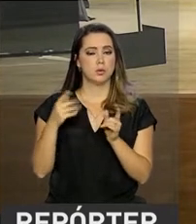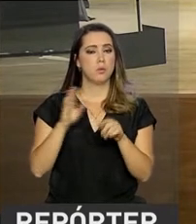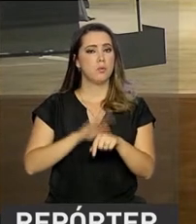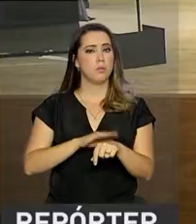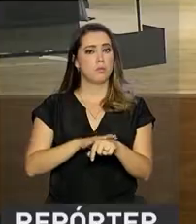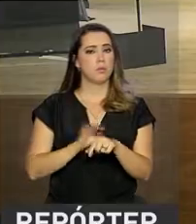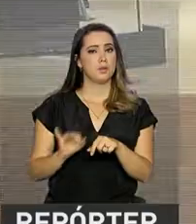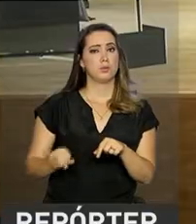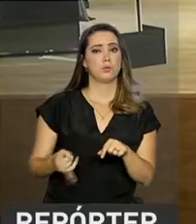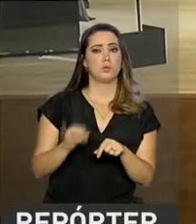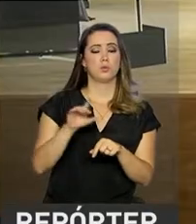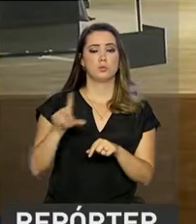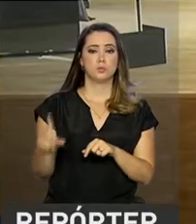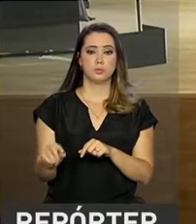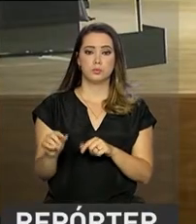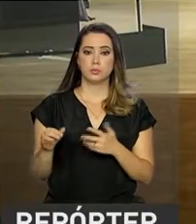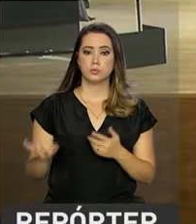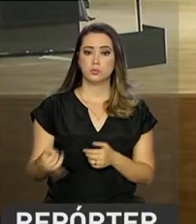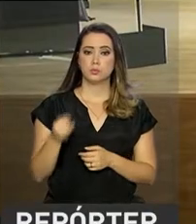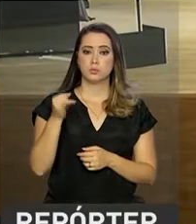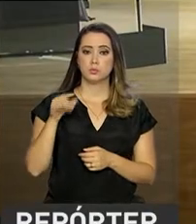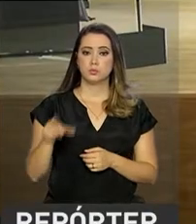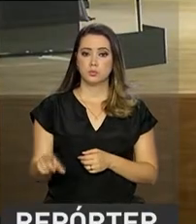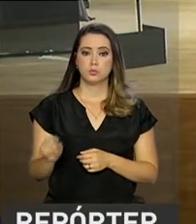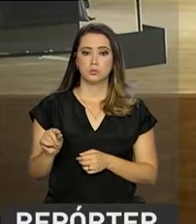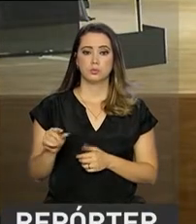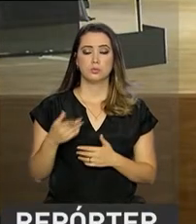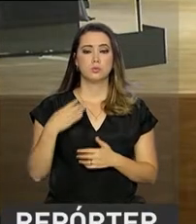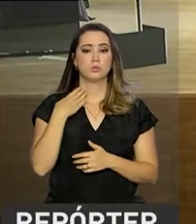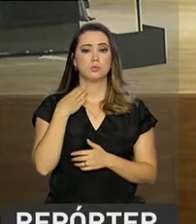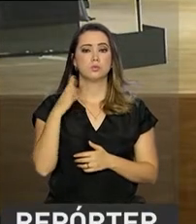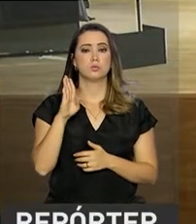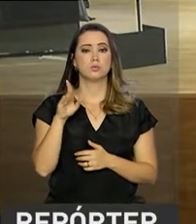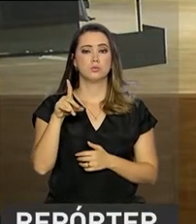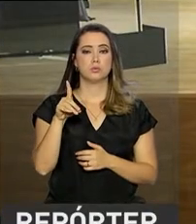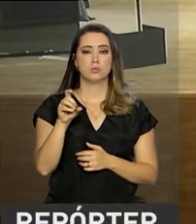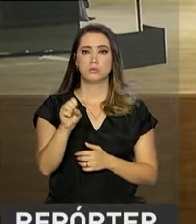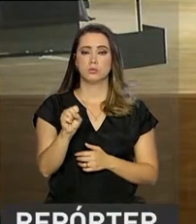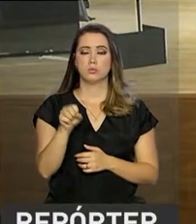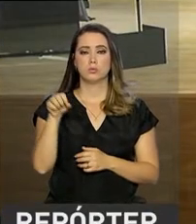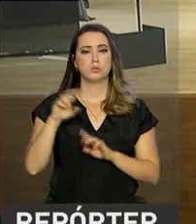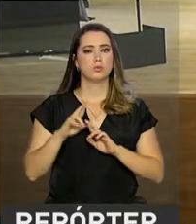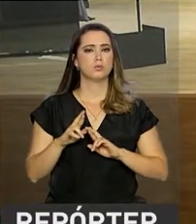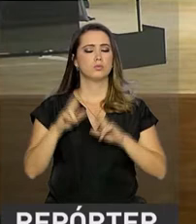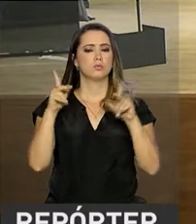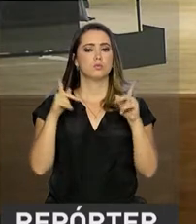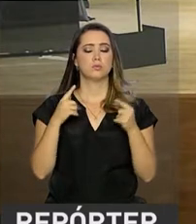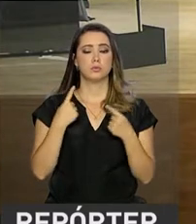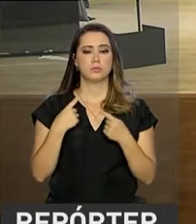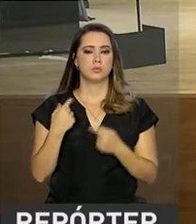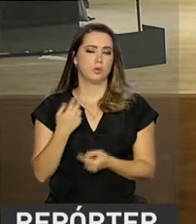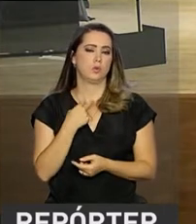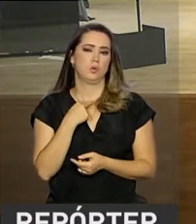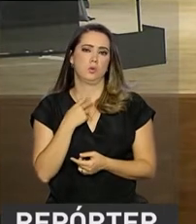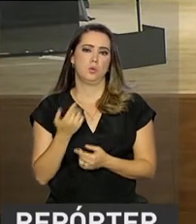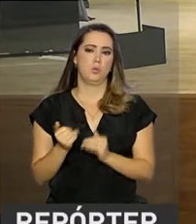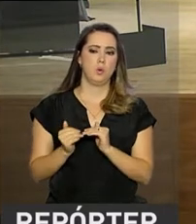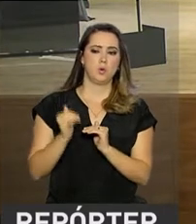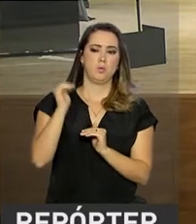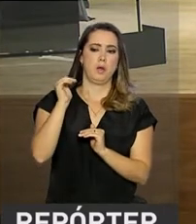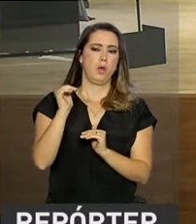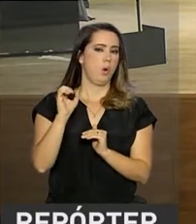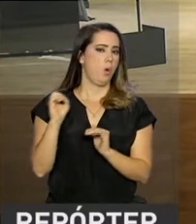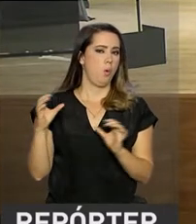dos juros baixos na era do juro baixo o bnds será diferente não será nem maior nem